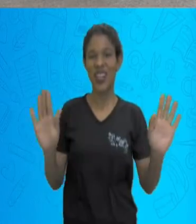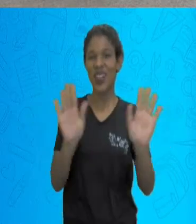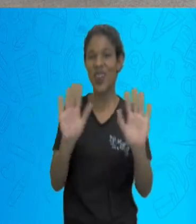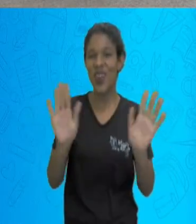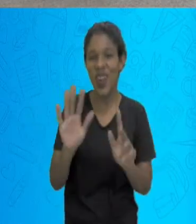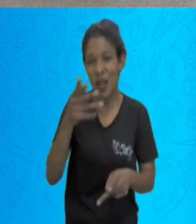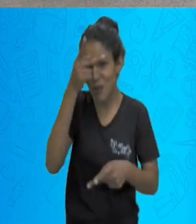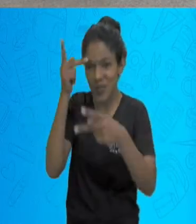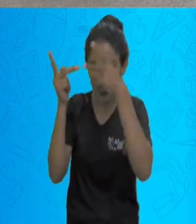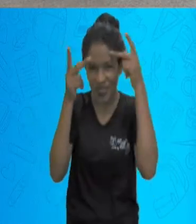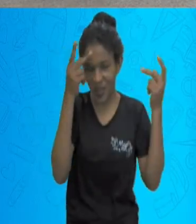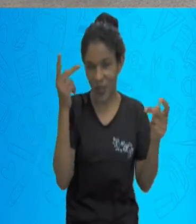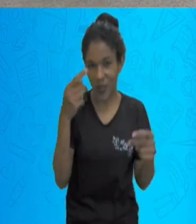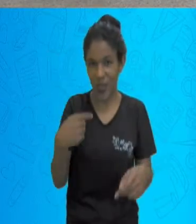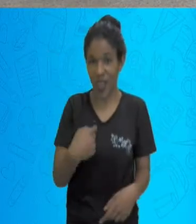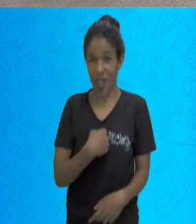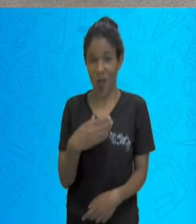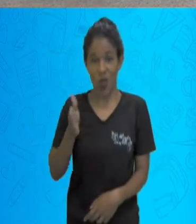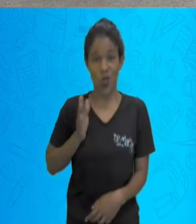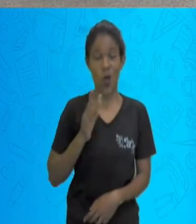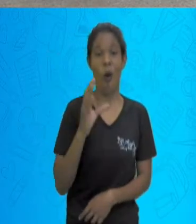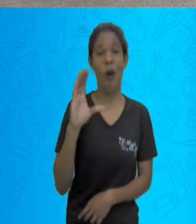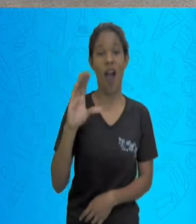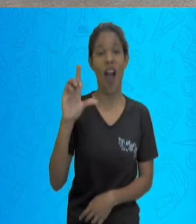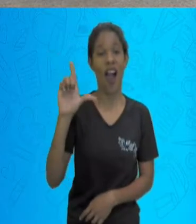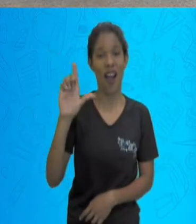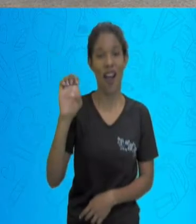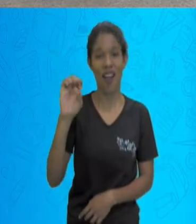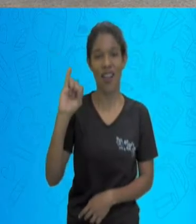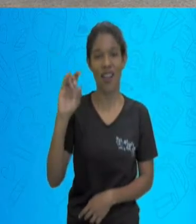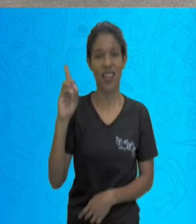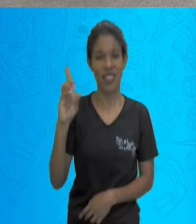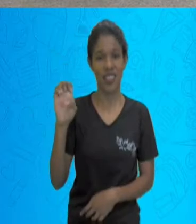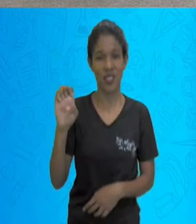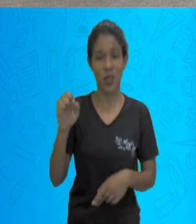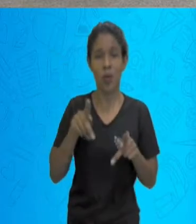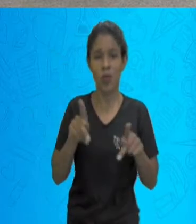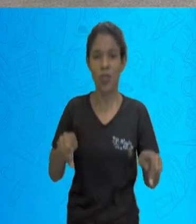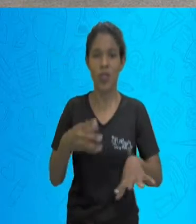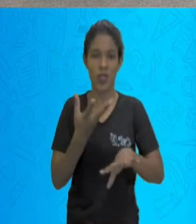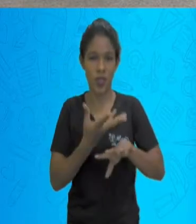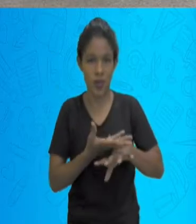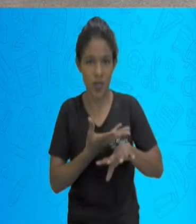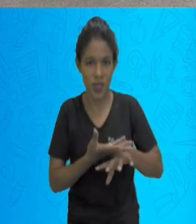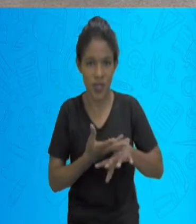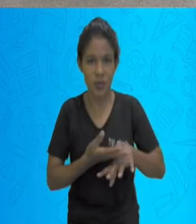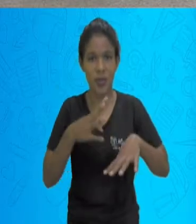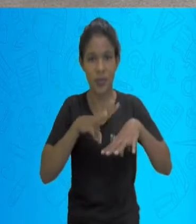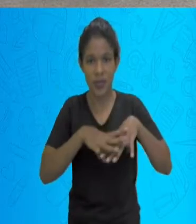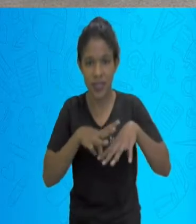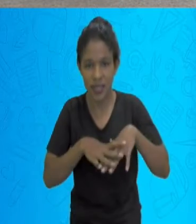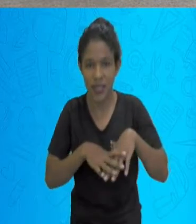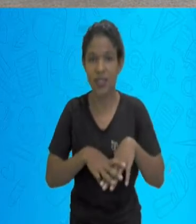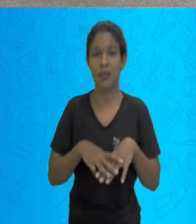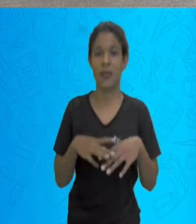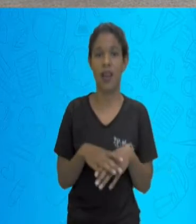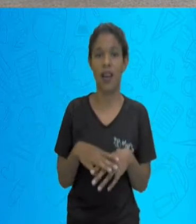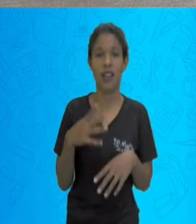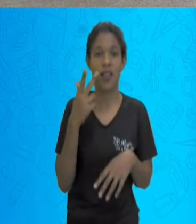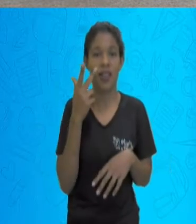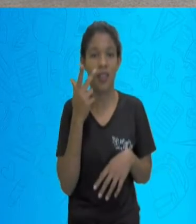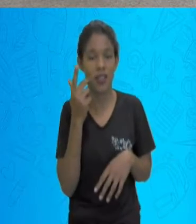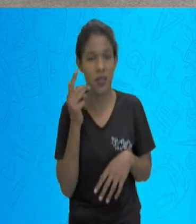Olá, pessoal. Eu sou Cleide Duarte, professora de matemática na Rede Municipal de Governador Valadares. E hoje nós